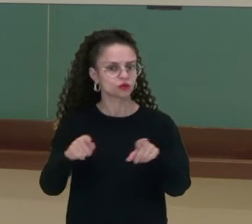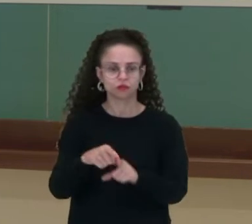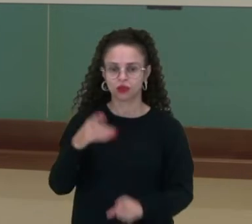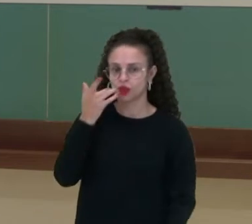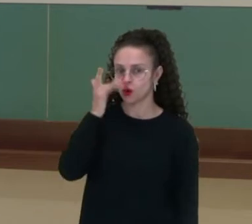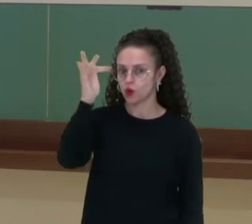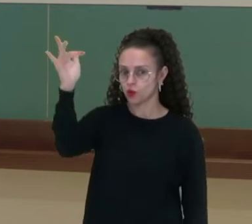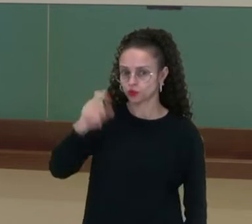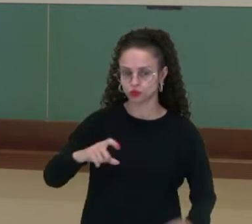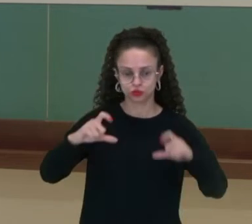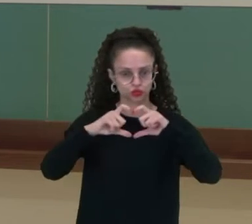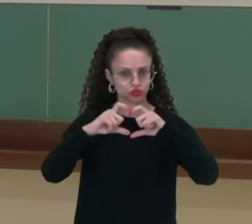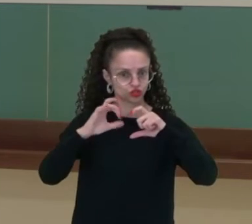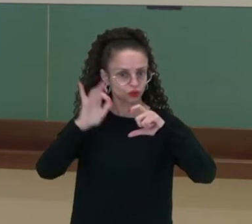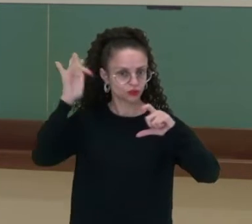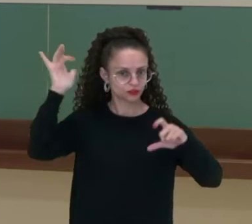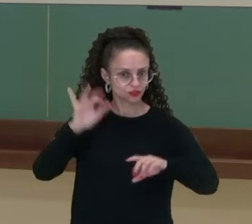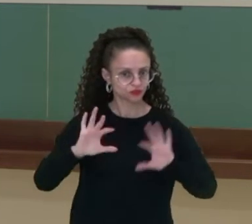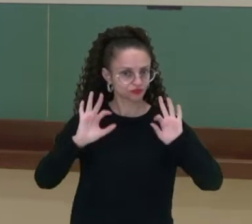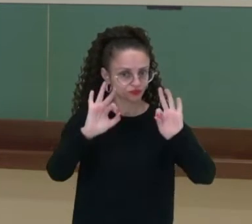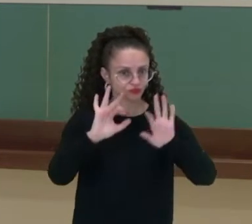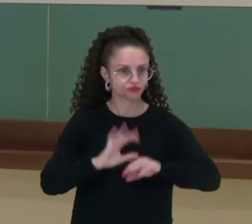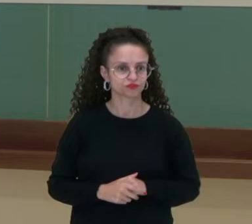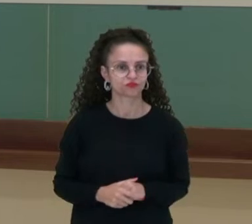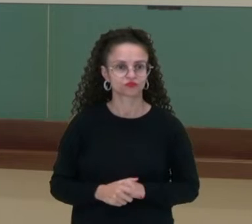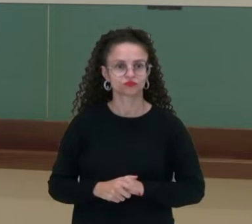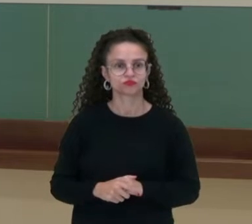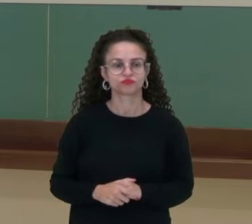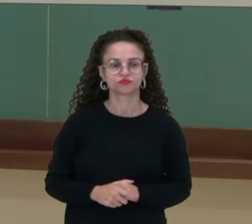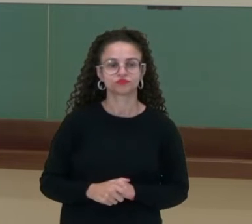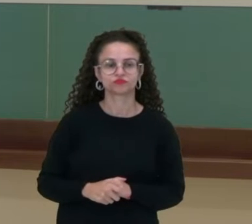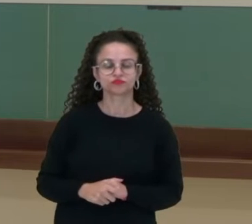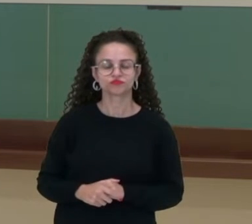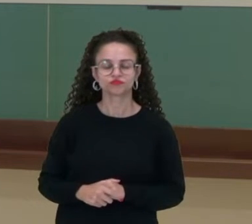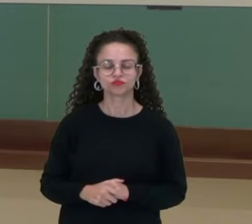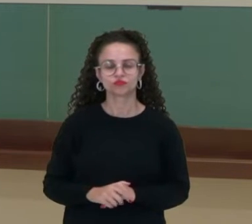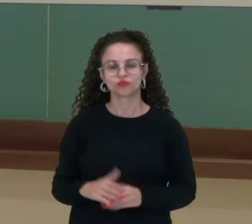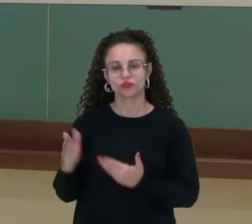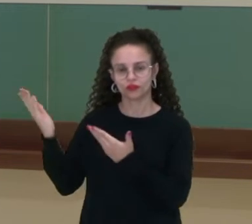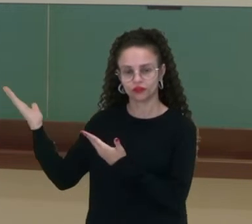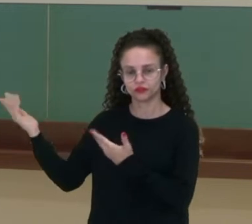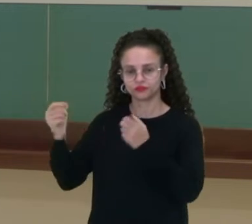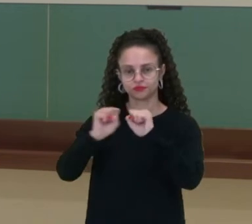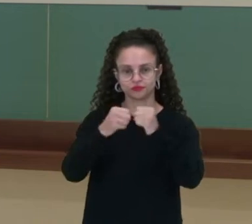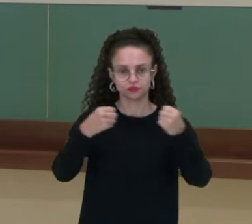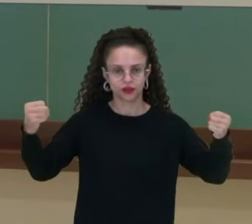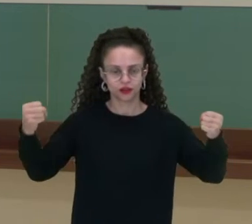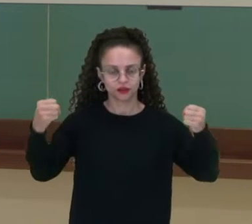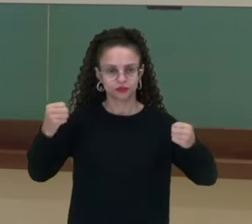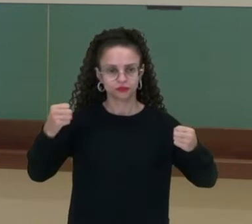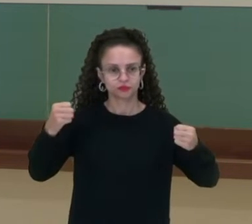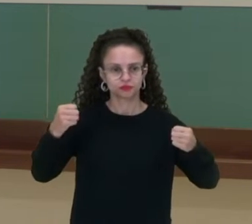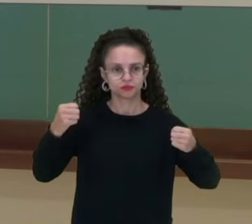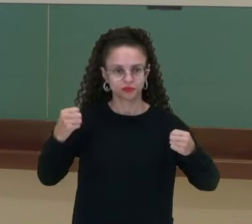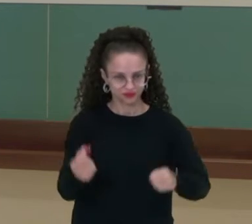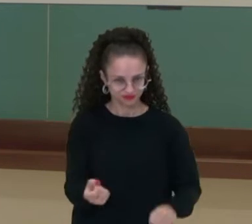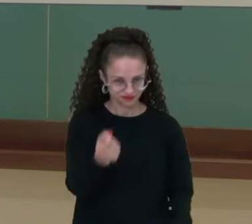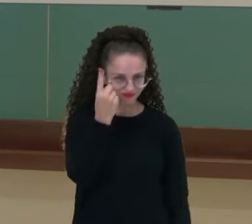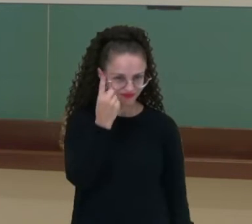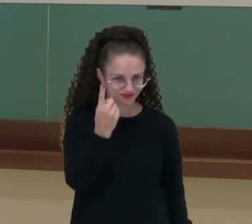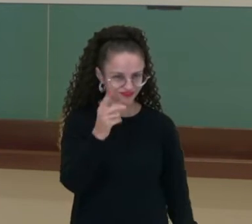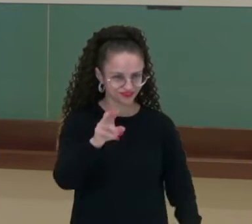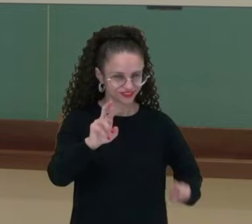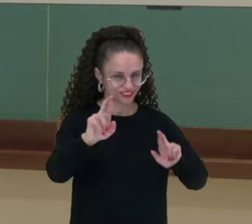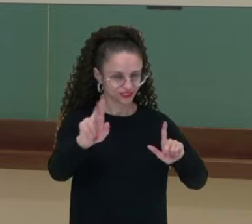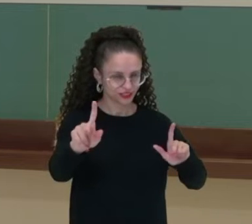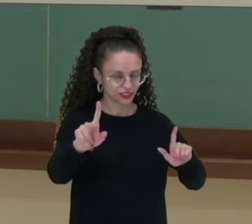ouro, diamante, tá bom? Muito bem. E aqui nós temos um mapa, repare que ele é um mapa um pouquinho esquisito, né, à